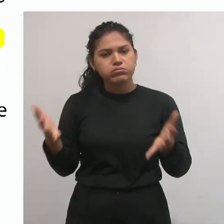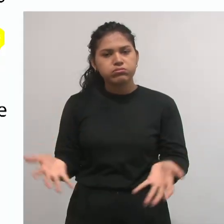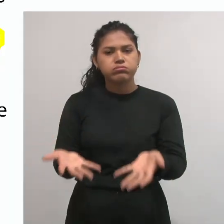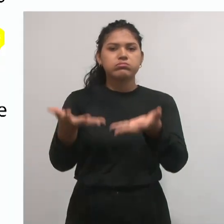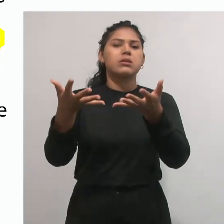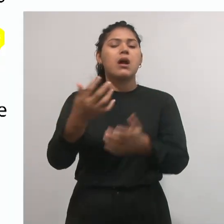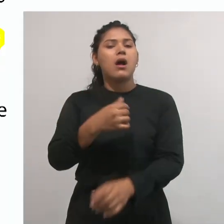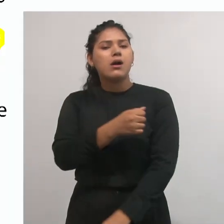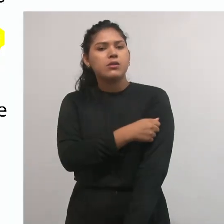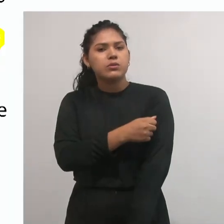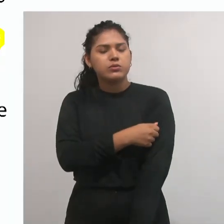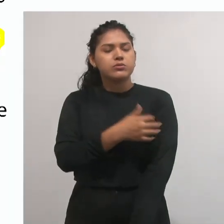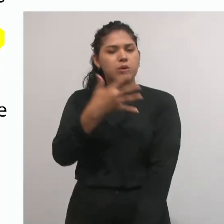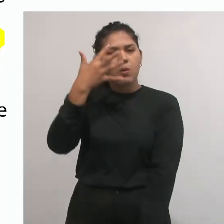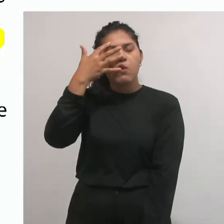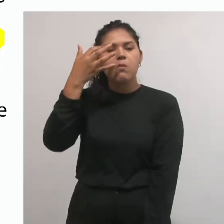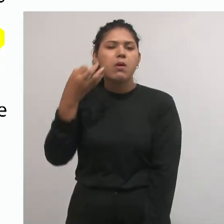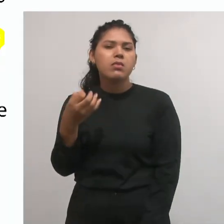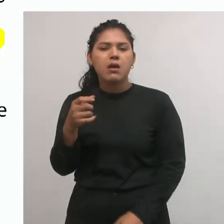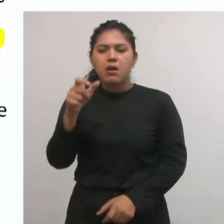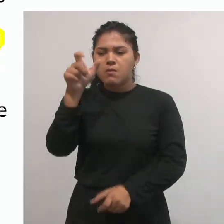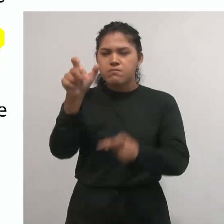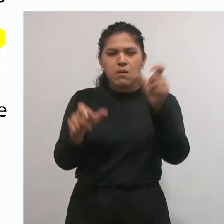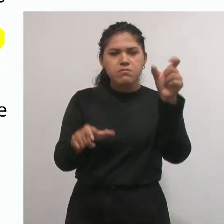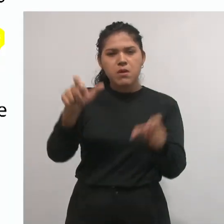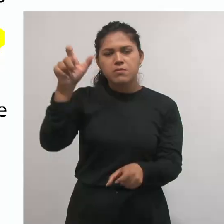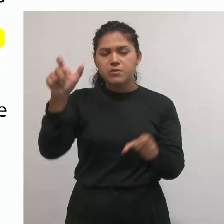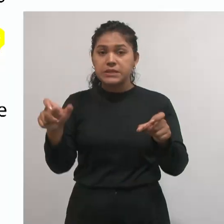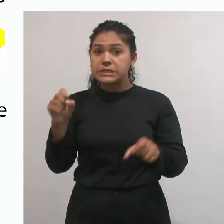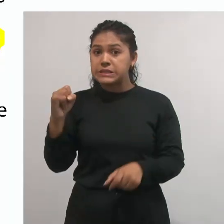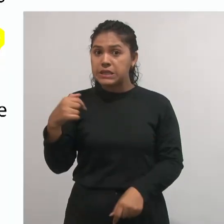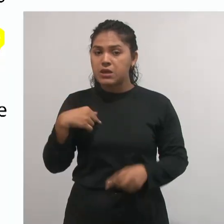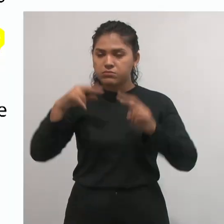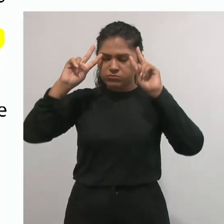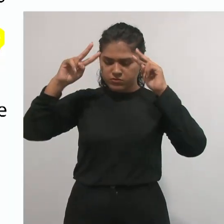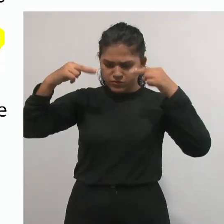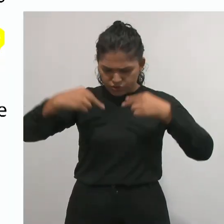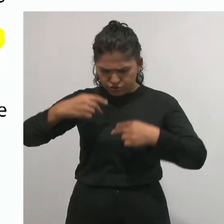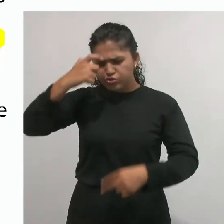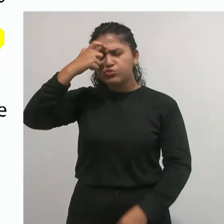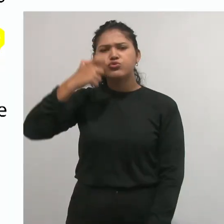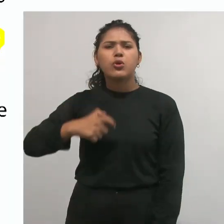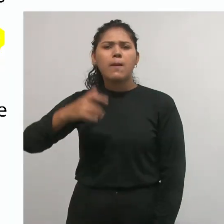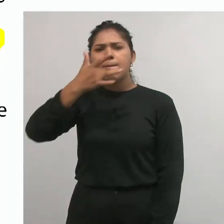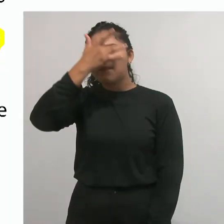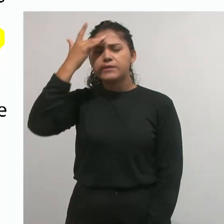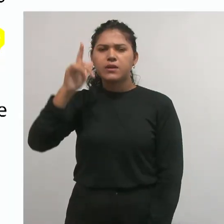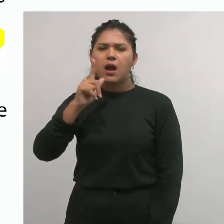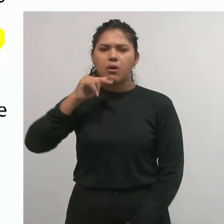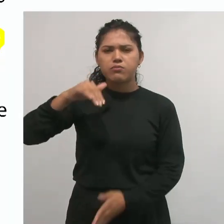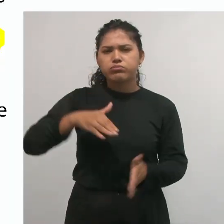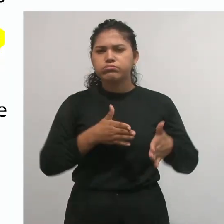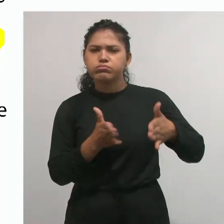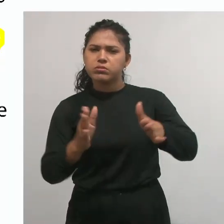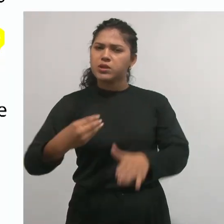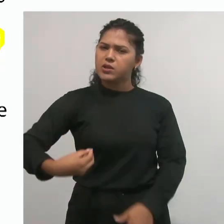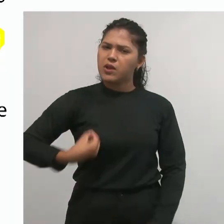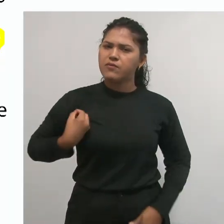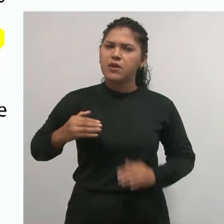reflita sobre a diversidade. Porque se eu me reconheço como ribeirinho, eu entendo que existe